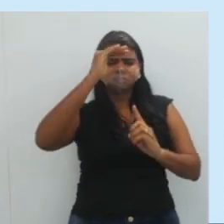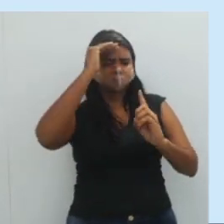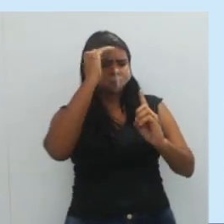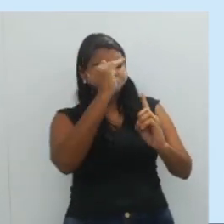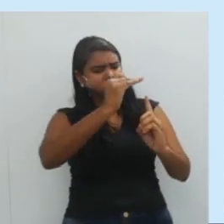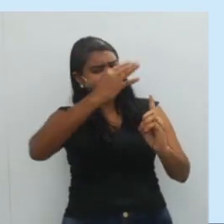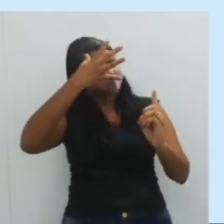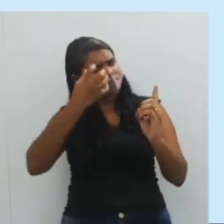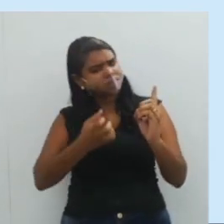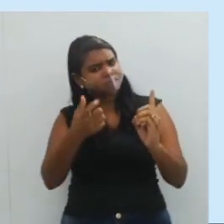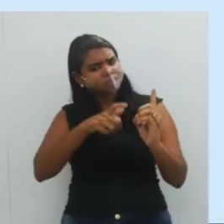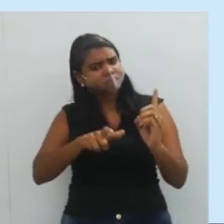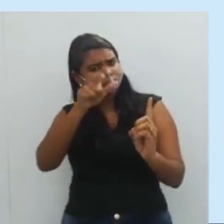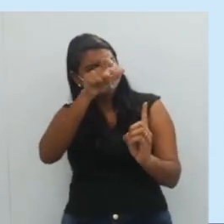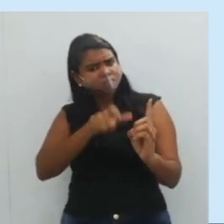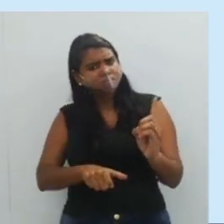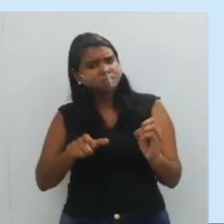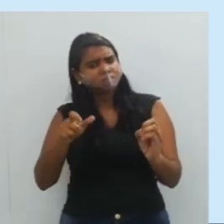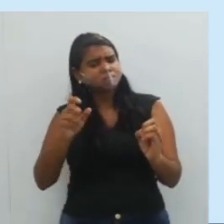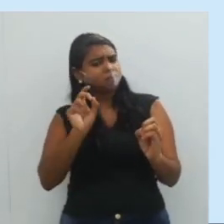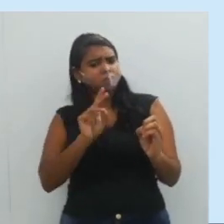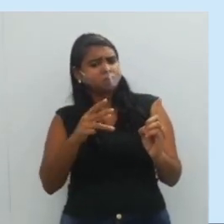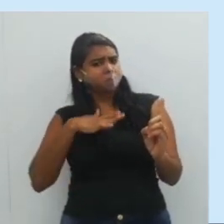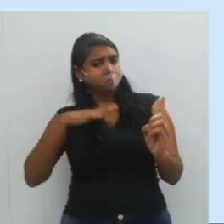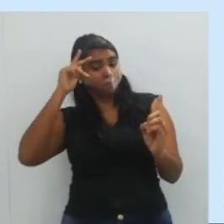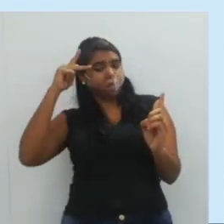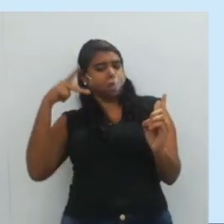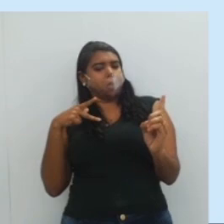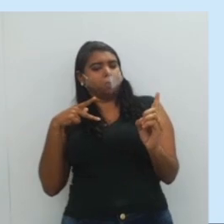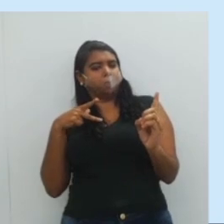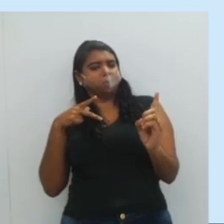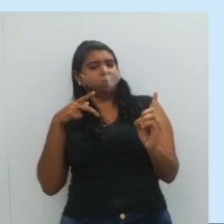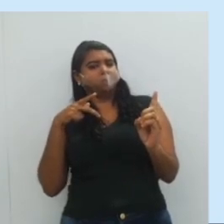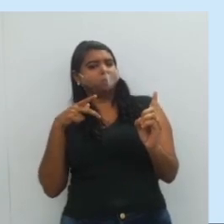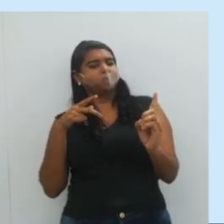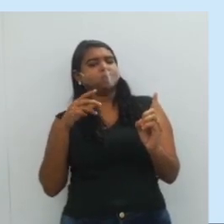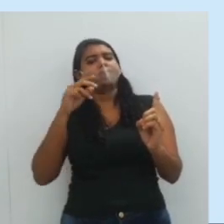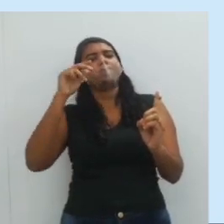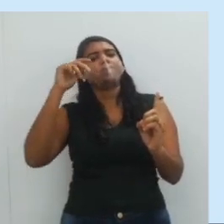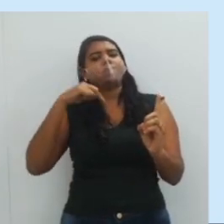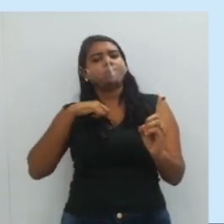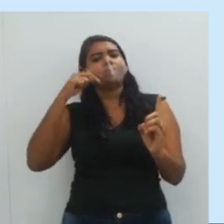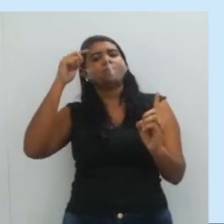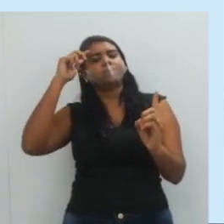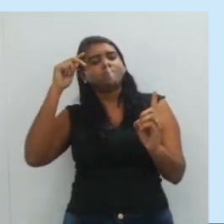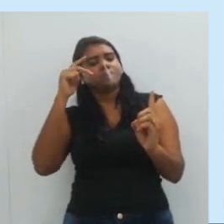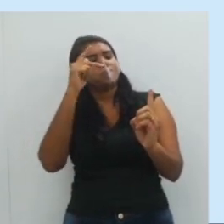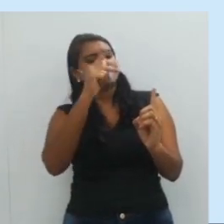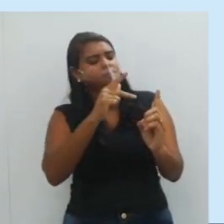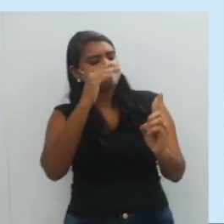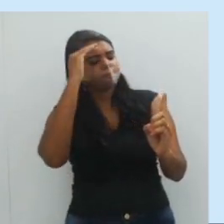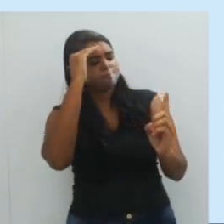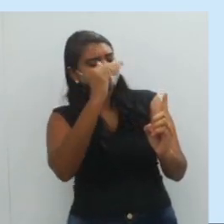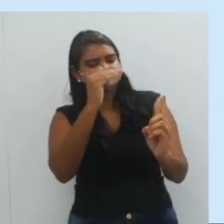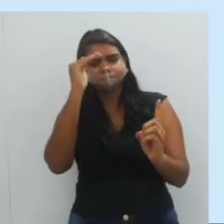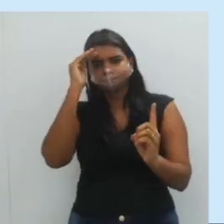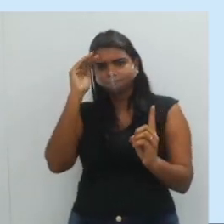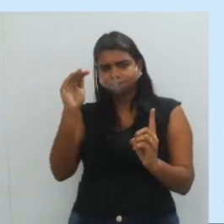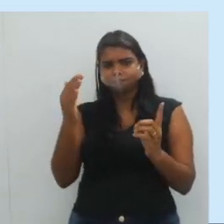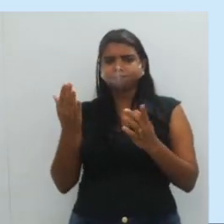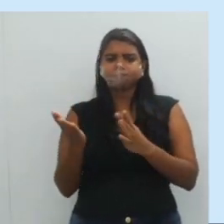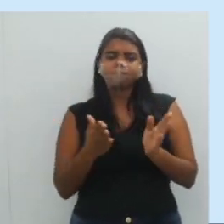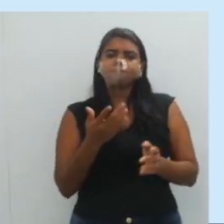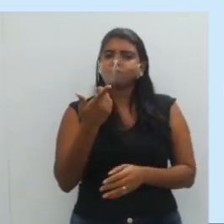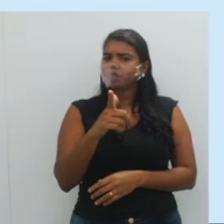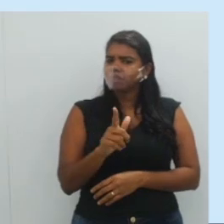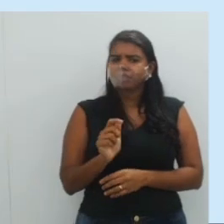de aceitar o outro. Não é só o meu pensamento que vai vigorar sobre os demais. Então, não